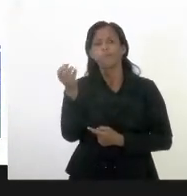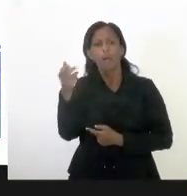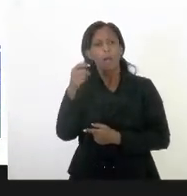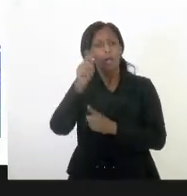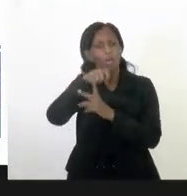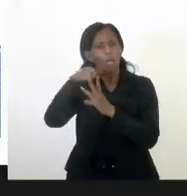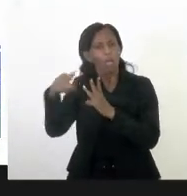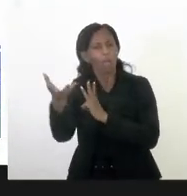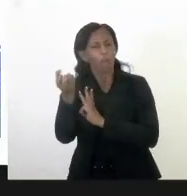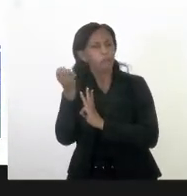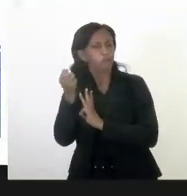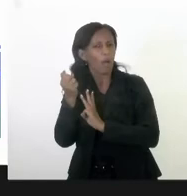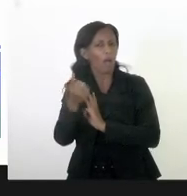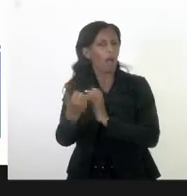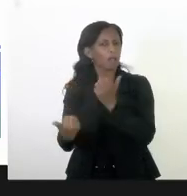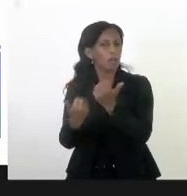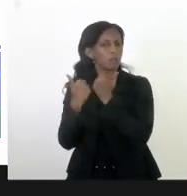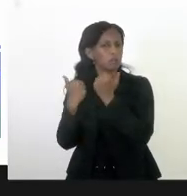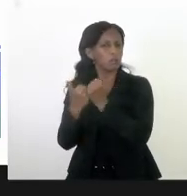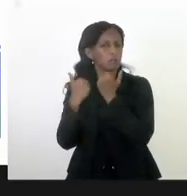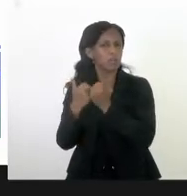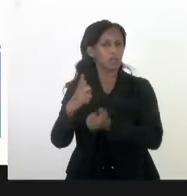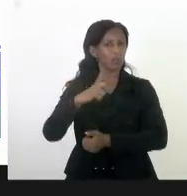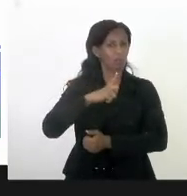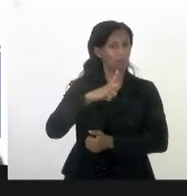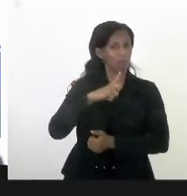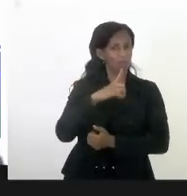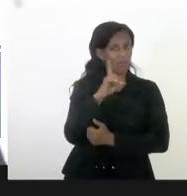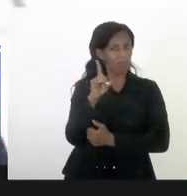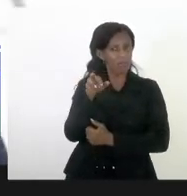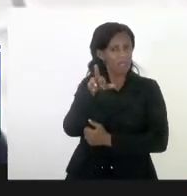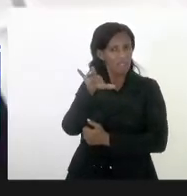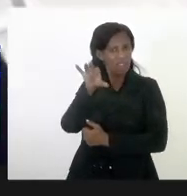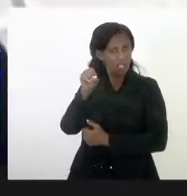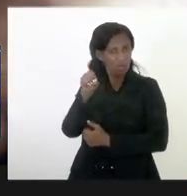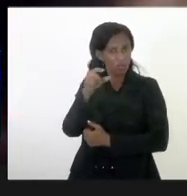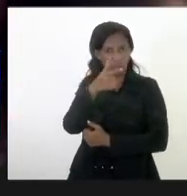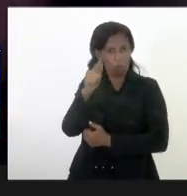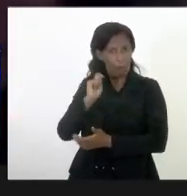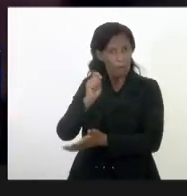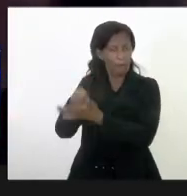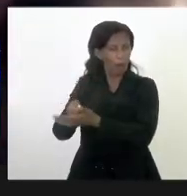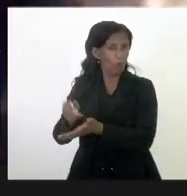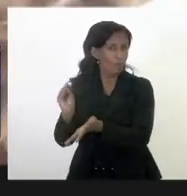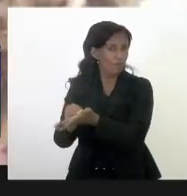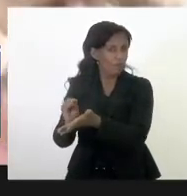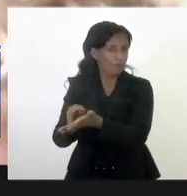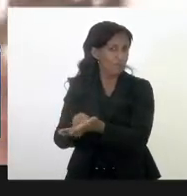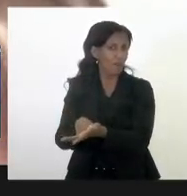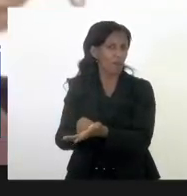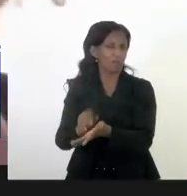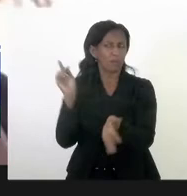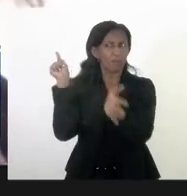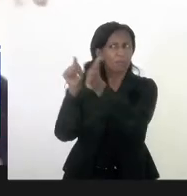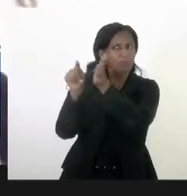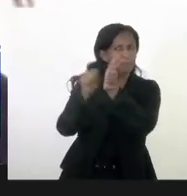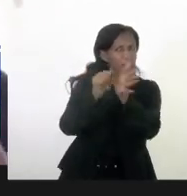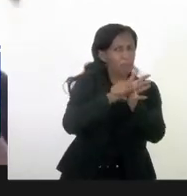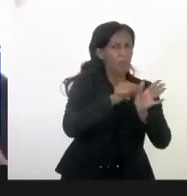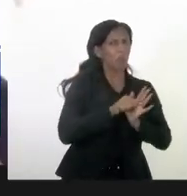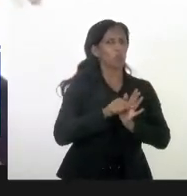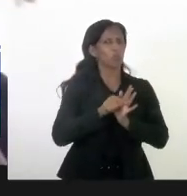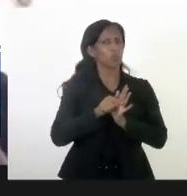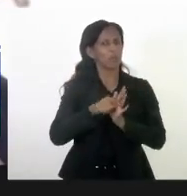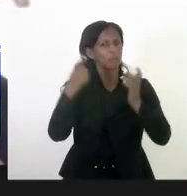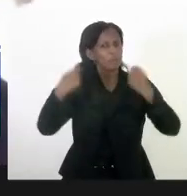do auxílio, se existem benefícios deferidos não pagos, enfim, uma série de perguntas que tenta jogar a luz a uma questão